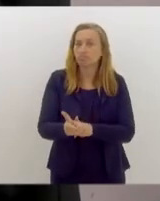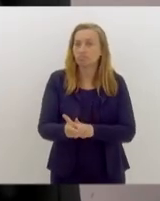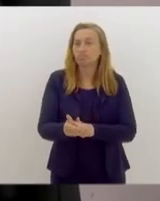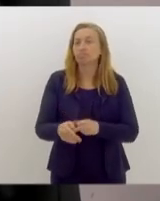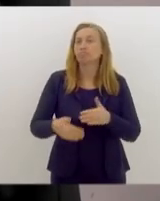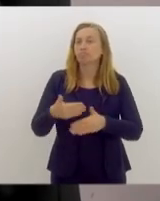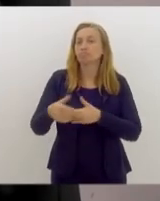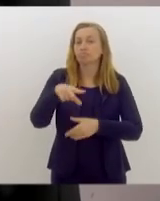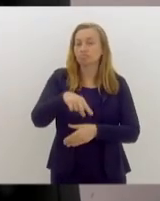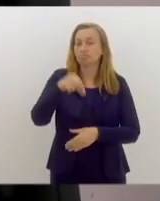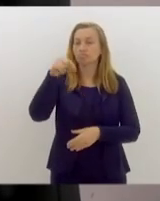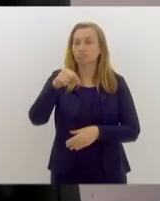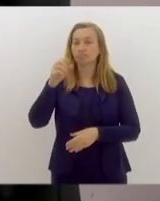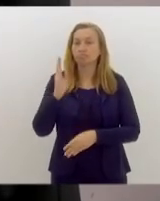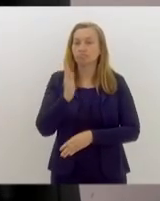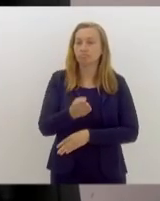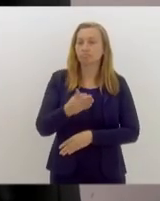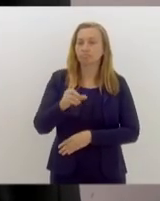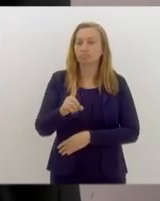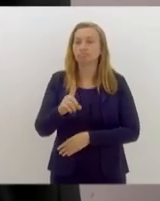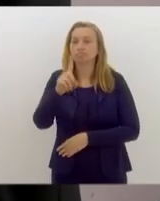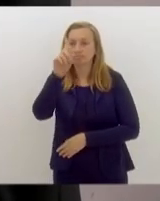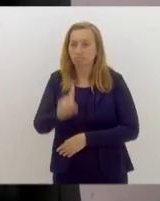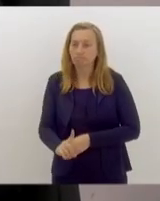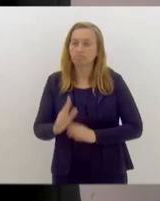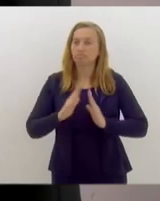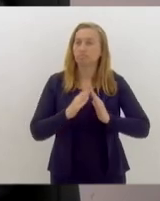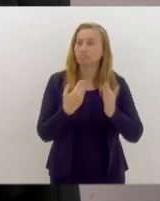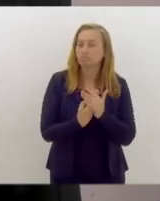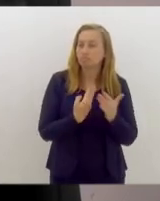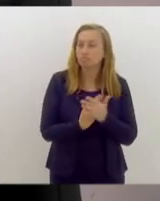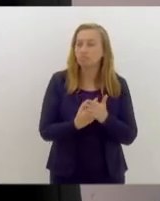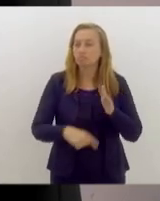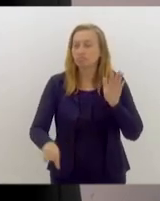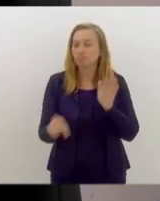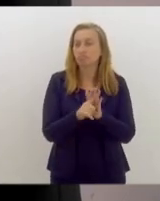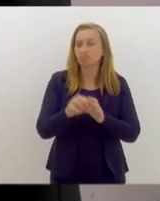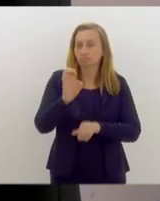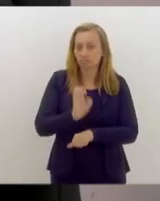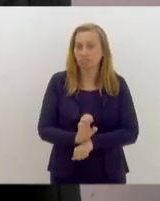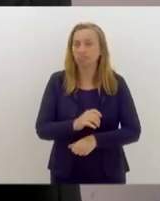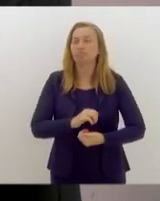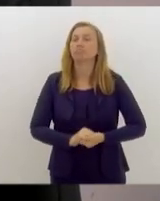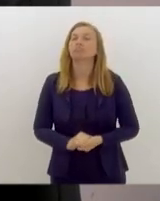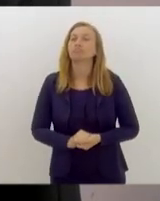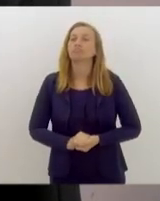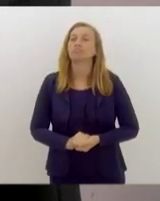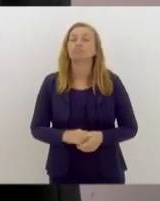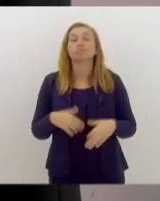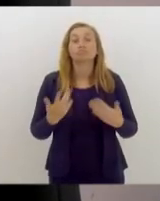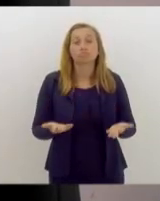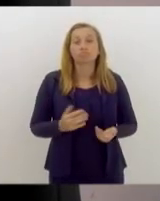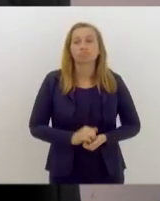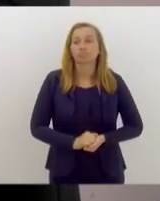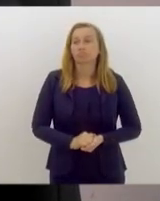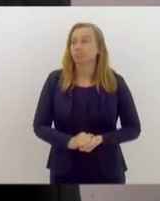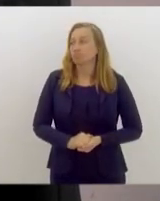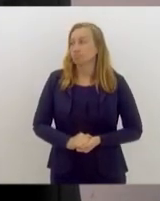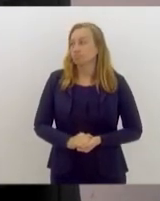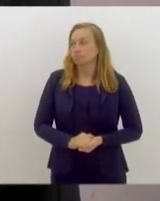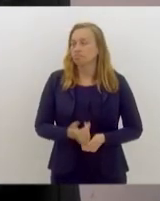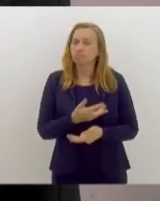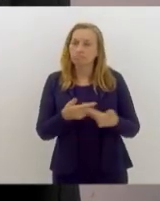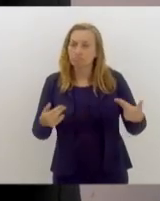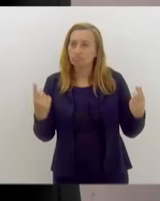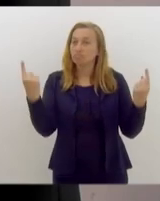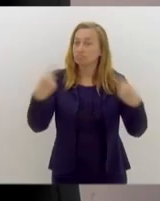processo de escolha direta de diretores por suas comunidades escolares, como manda a lei estadual, inclusive. Enfim, ou seja, tem